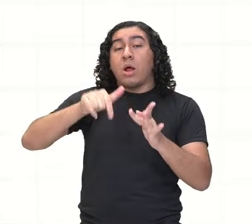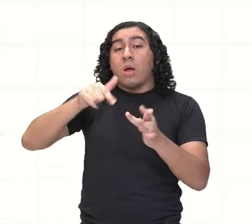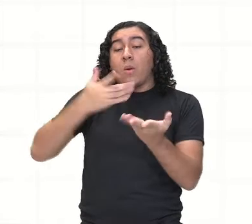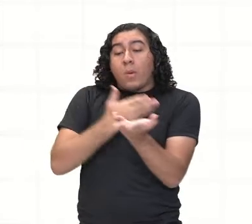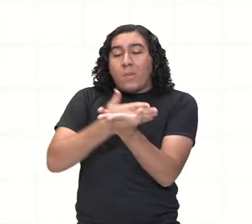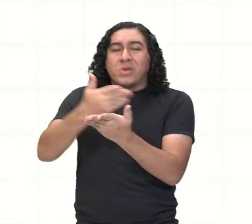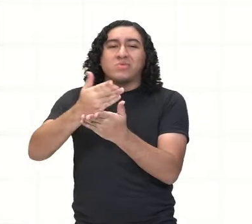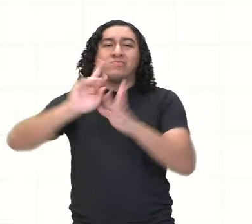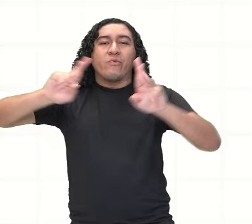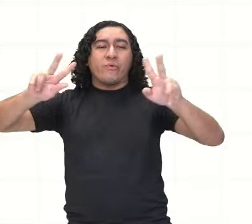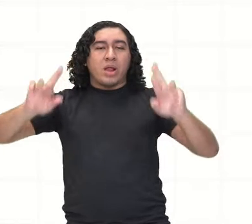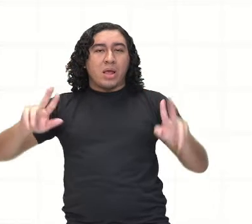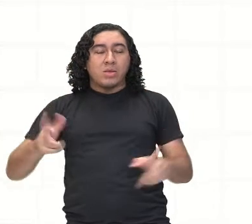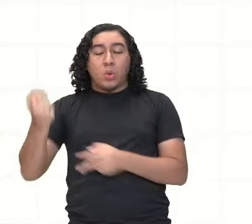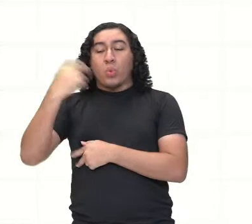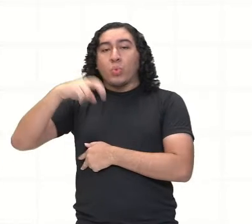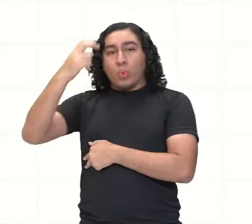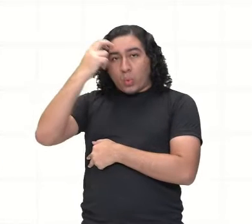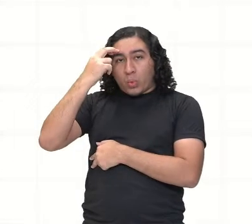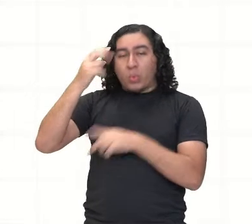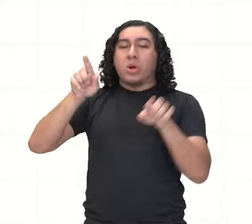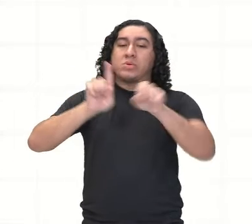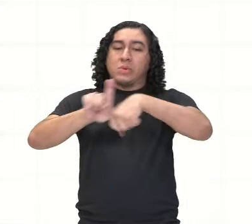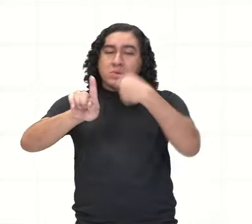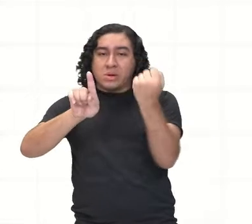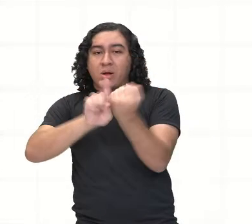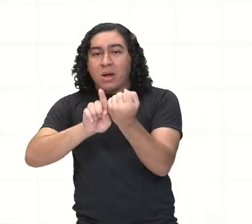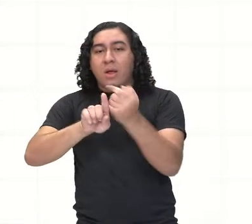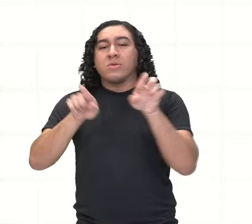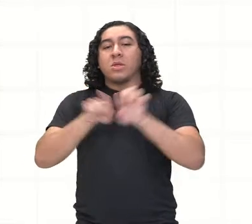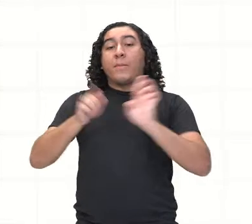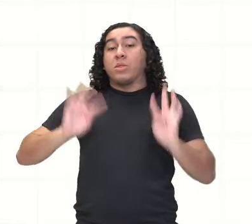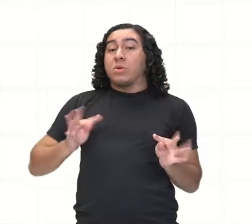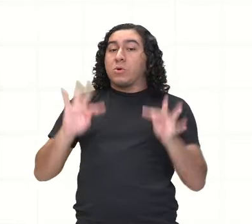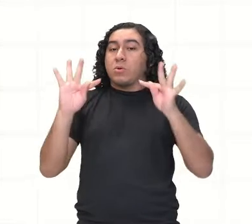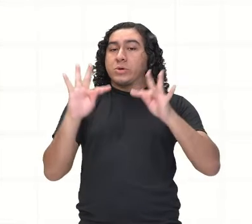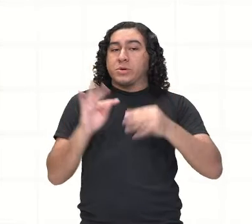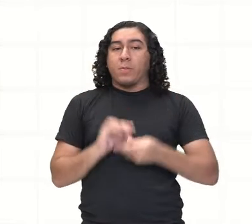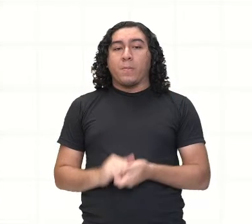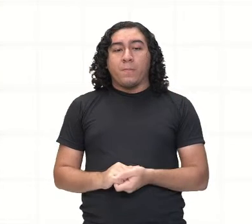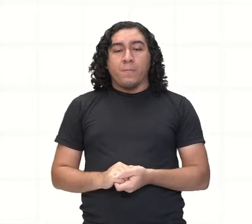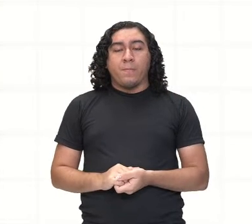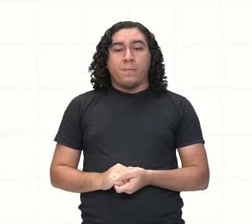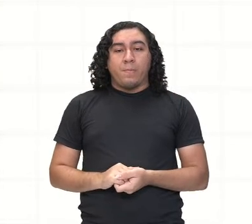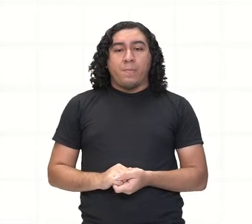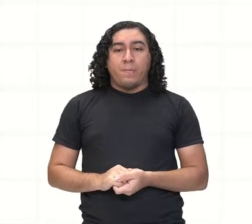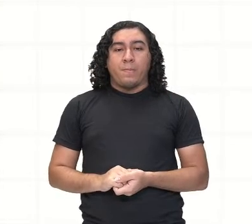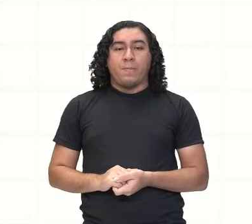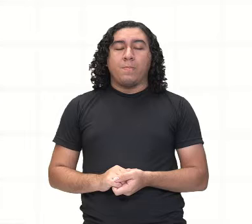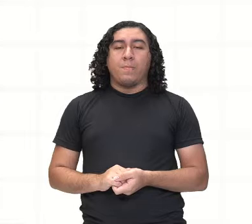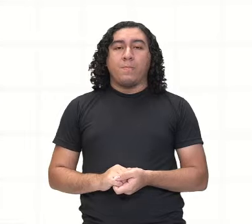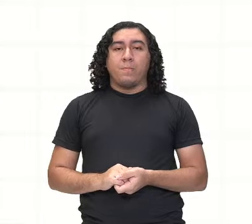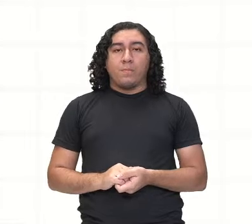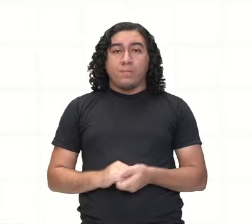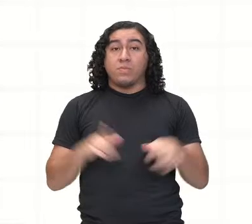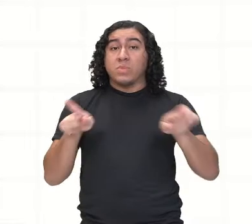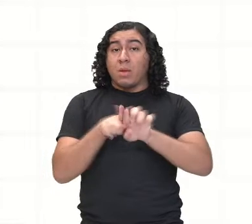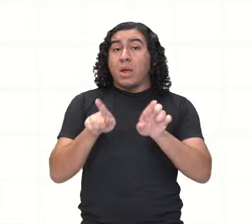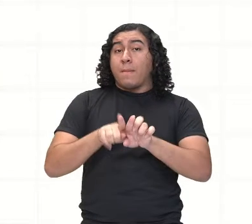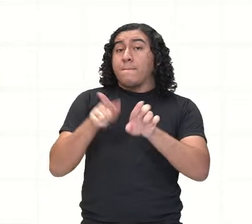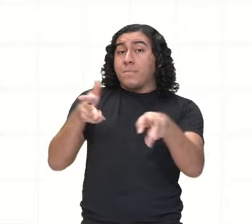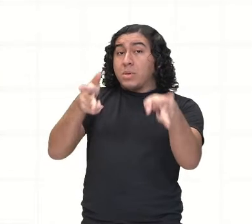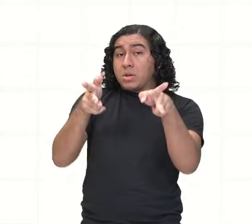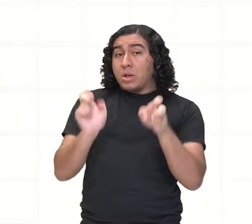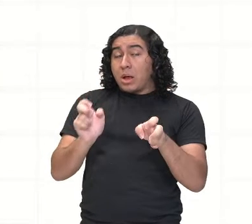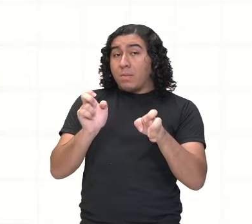de diferenças culturais, sociais e tecnológicas. E aí a gente destaca com termos importantes para a gente